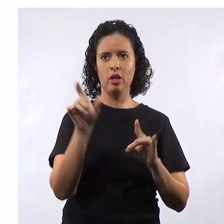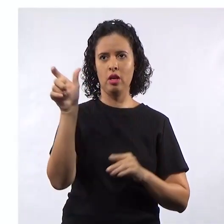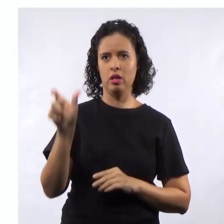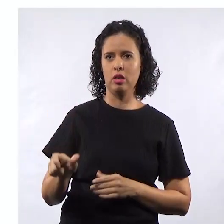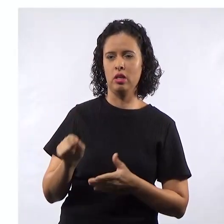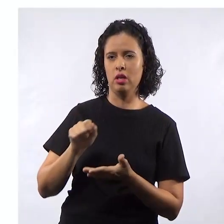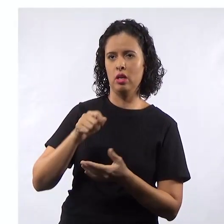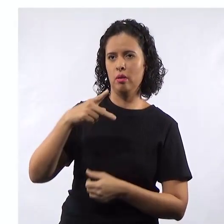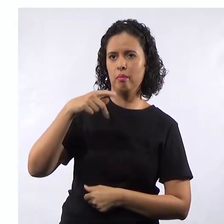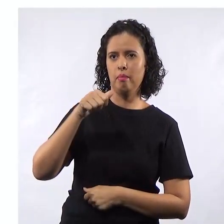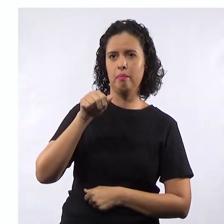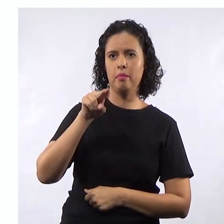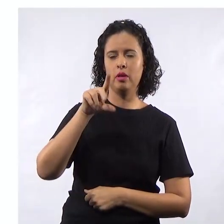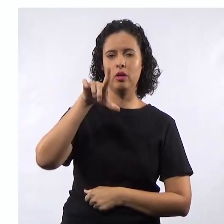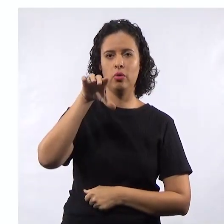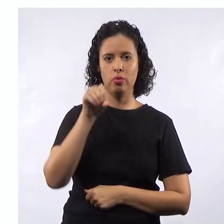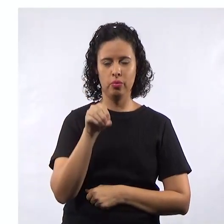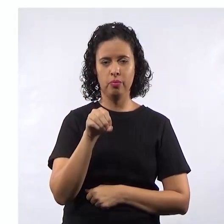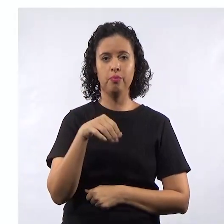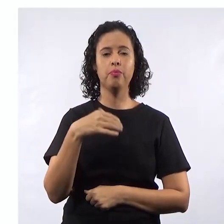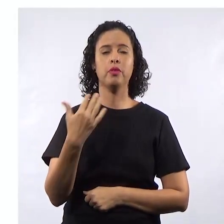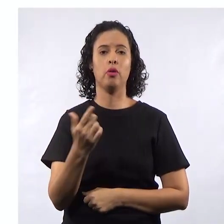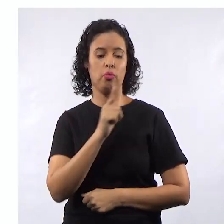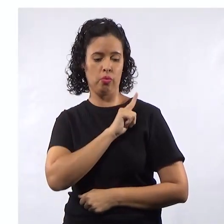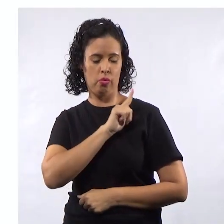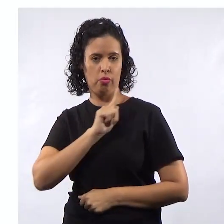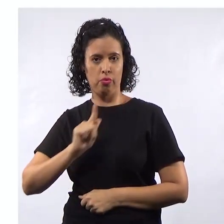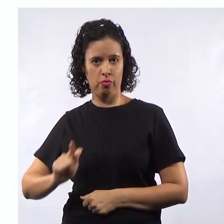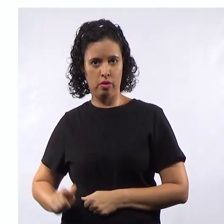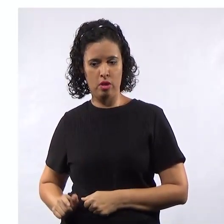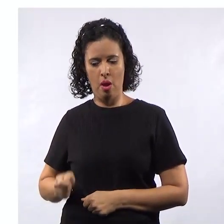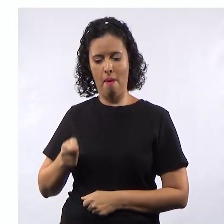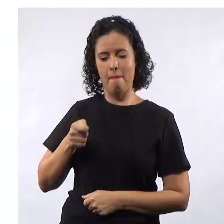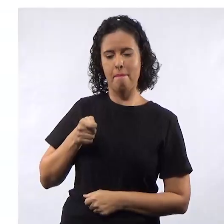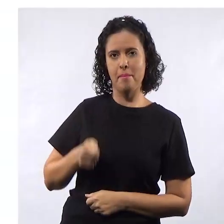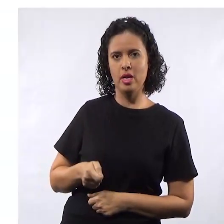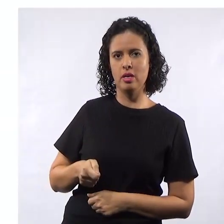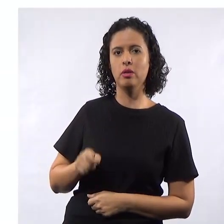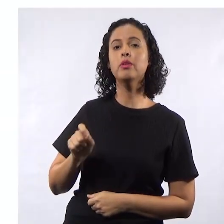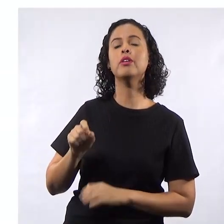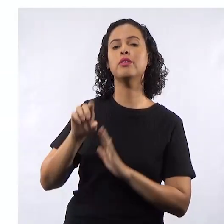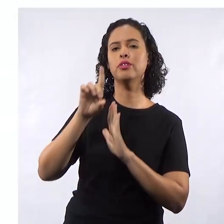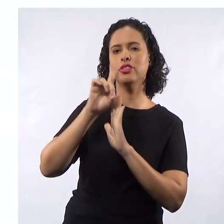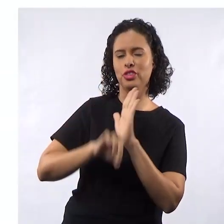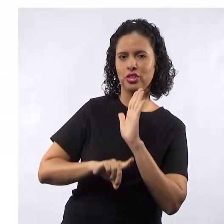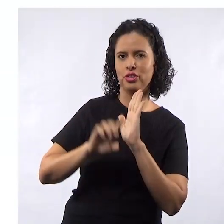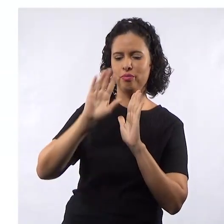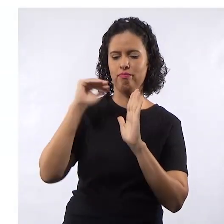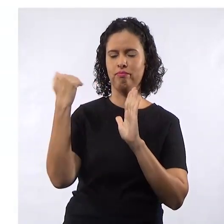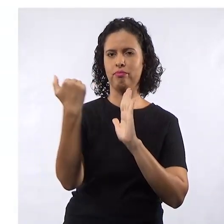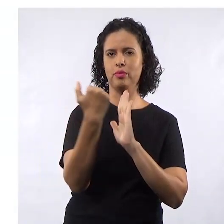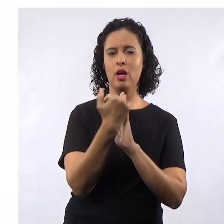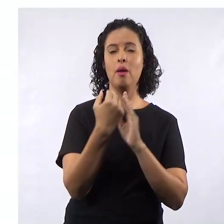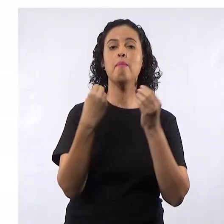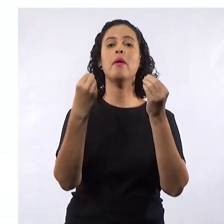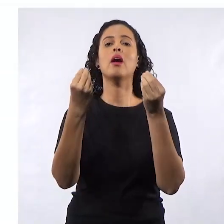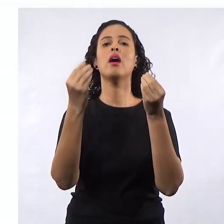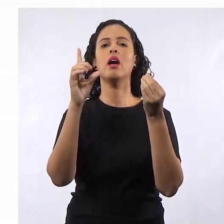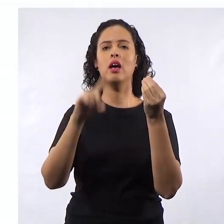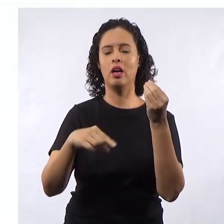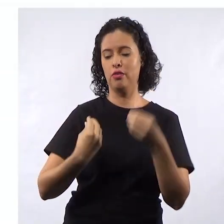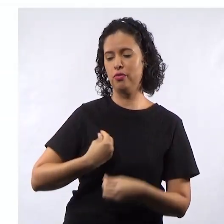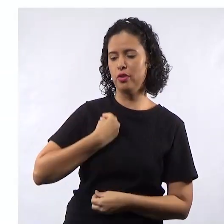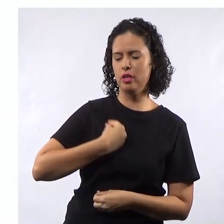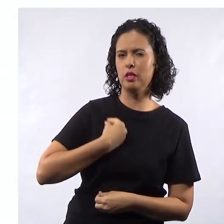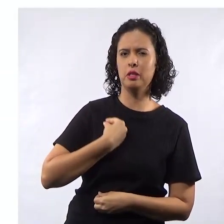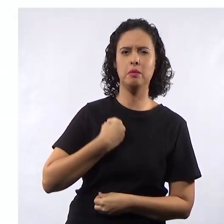E é através do Estado que o direito é imposto à sociedade com a finalidade de assegurar a convivência pacífica,